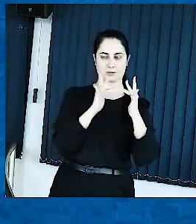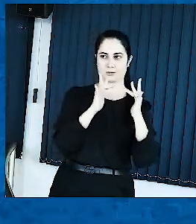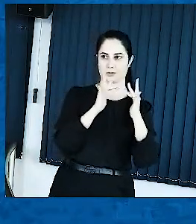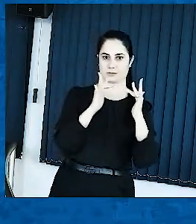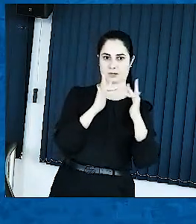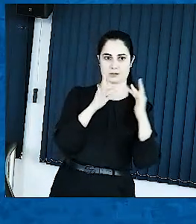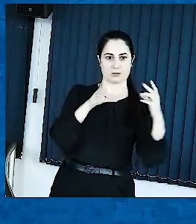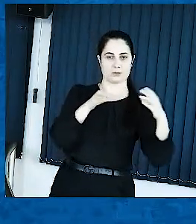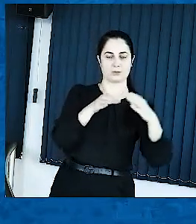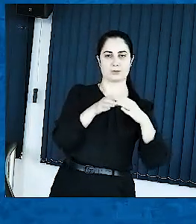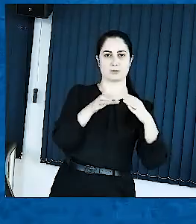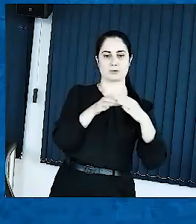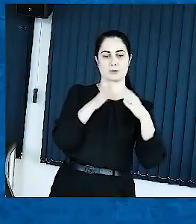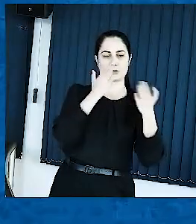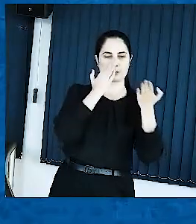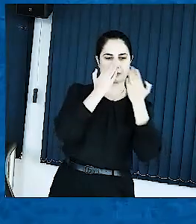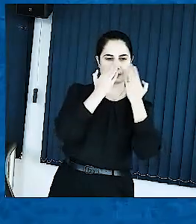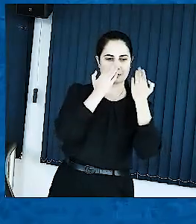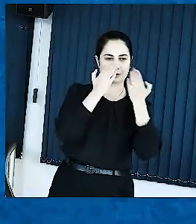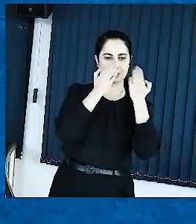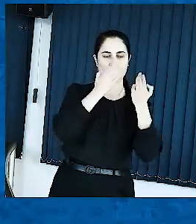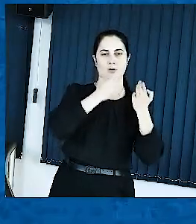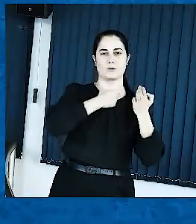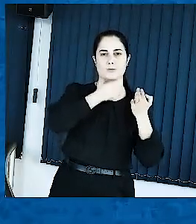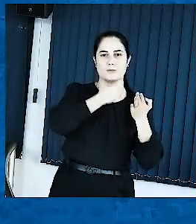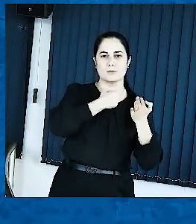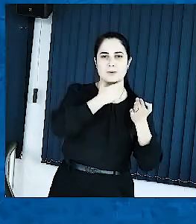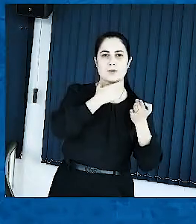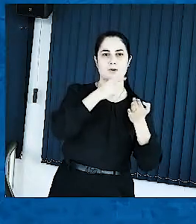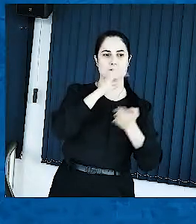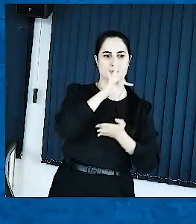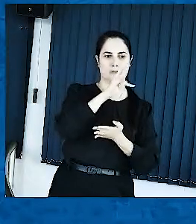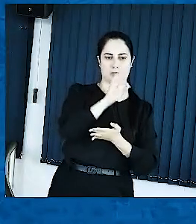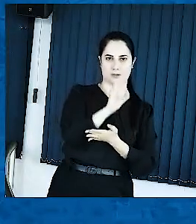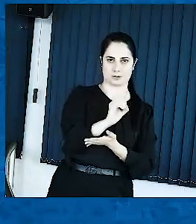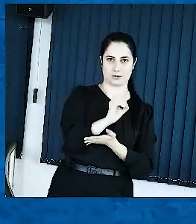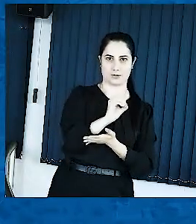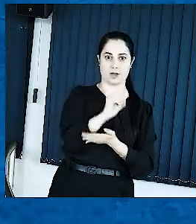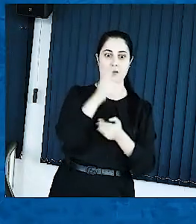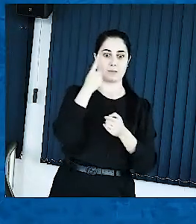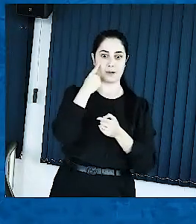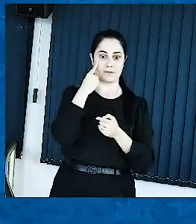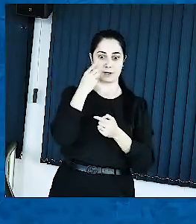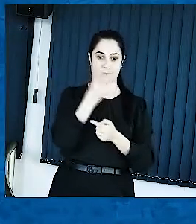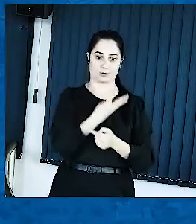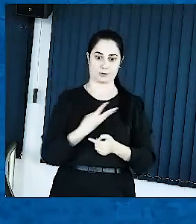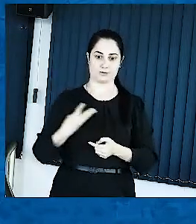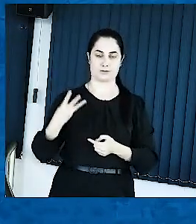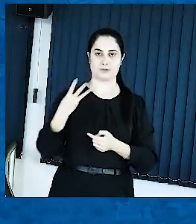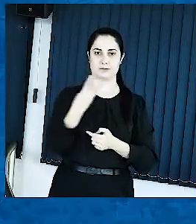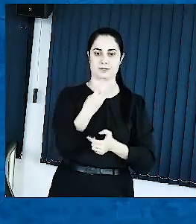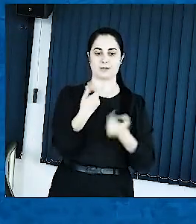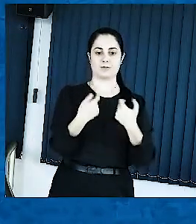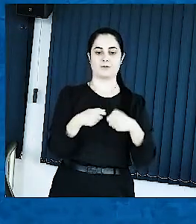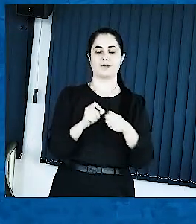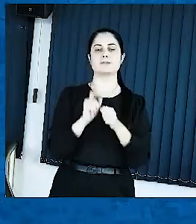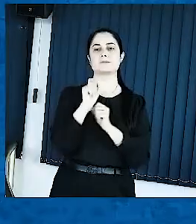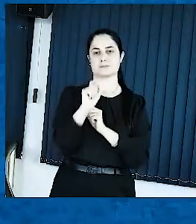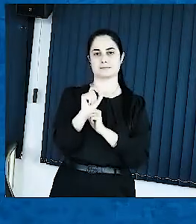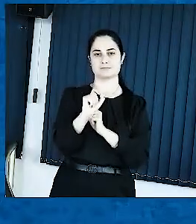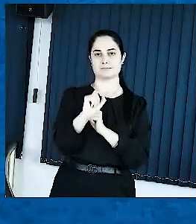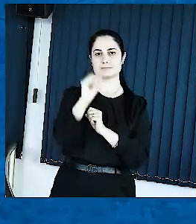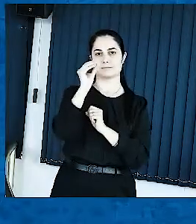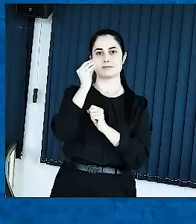com a minha equipe de psicólogo, de fonoaudiólogo, de terapeuta ocupacional, para ver o que a gente pode estar fazendo para